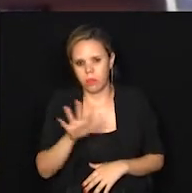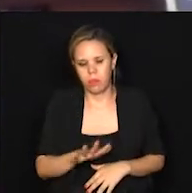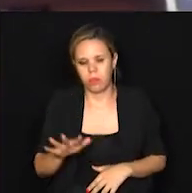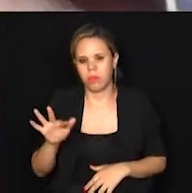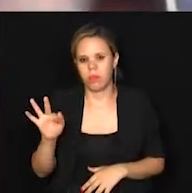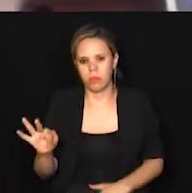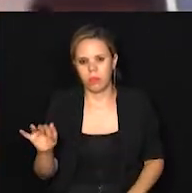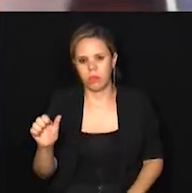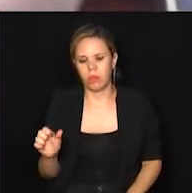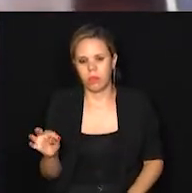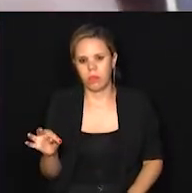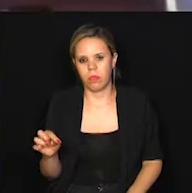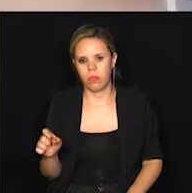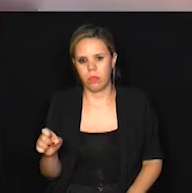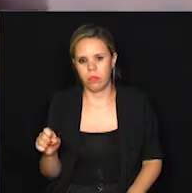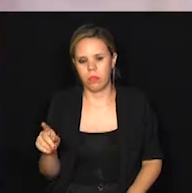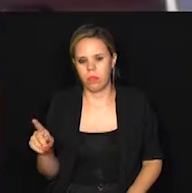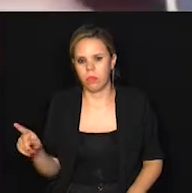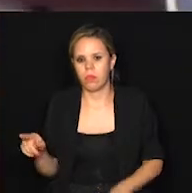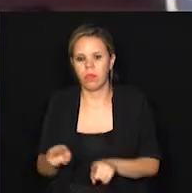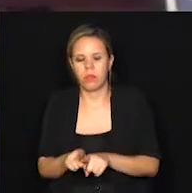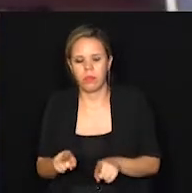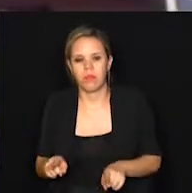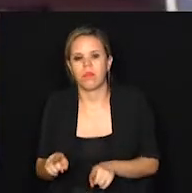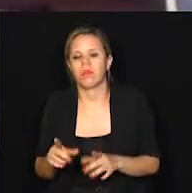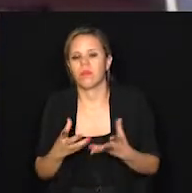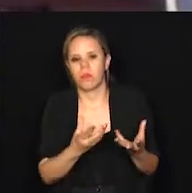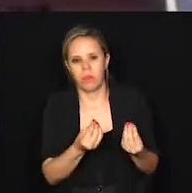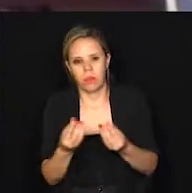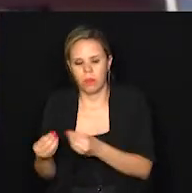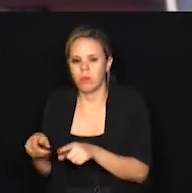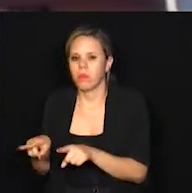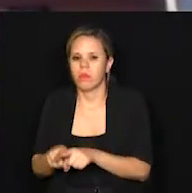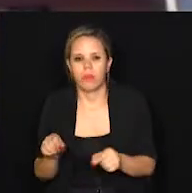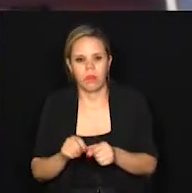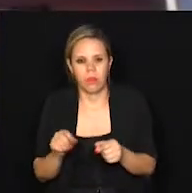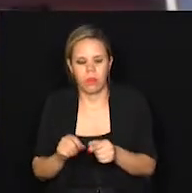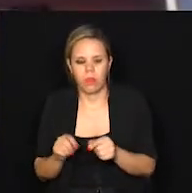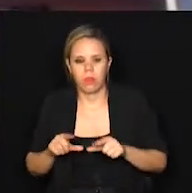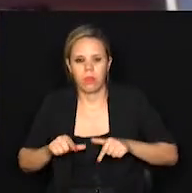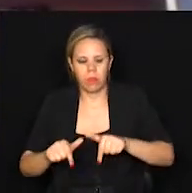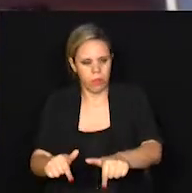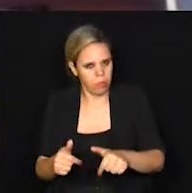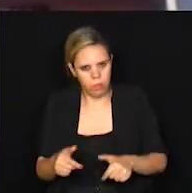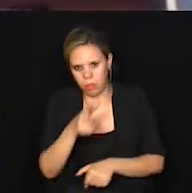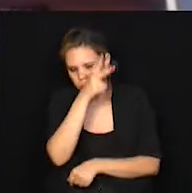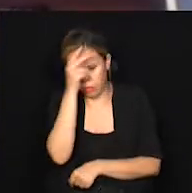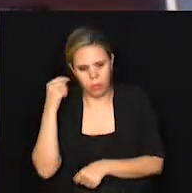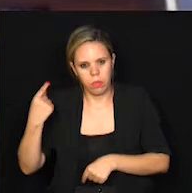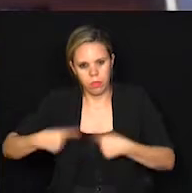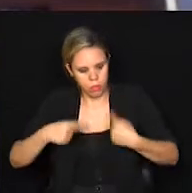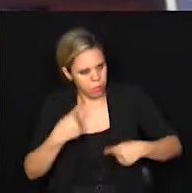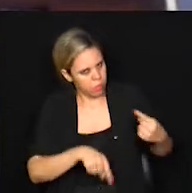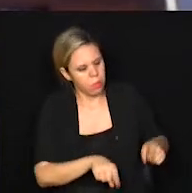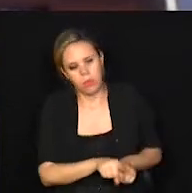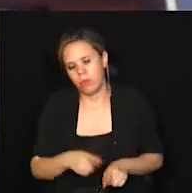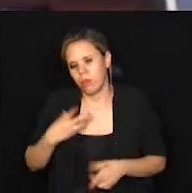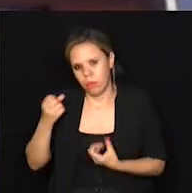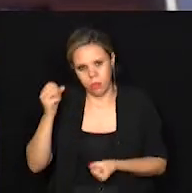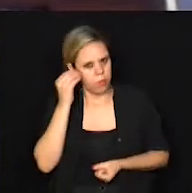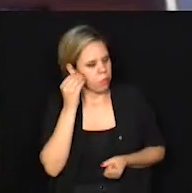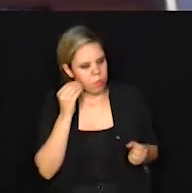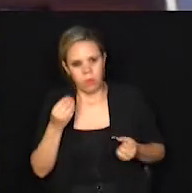FEPESP, junto com a PEUESP, com a FUSE, com o CPP, fizeram uma ação civil pública, né? Estamos tentando, de